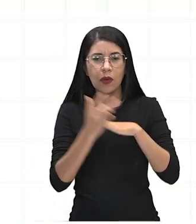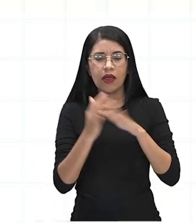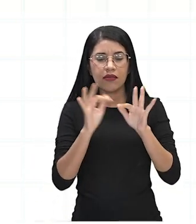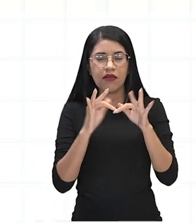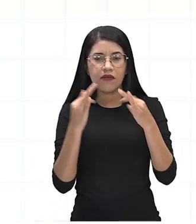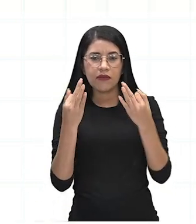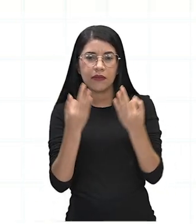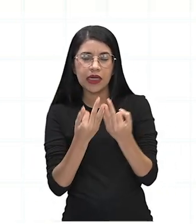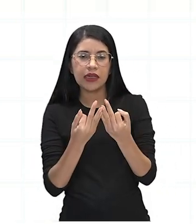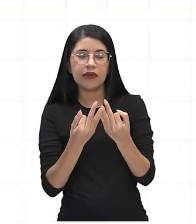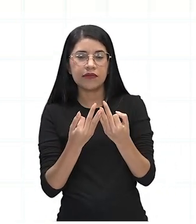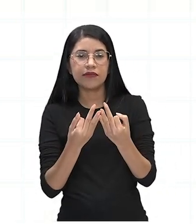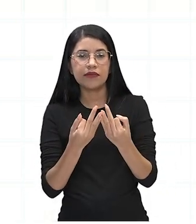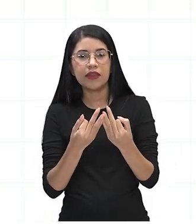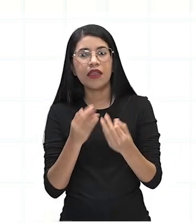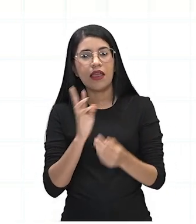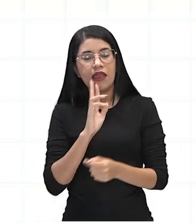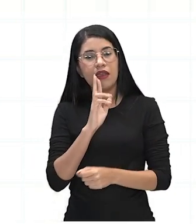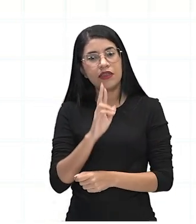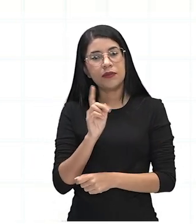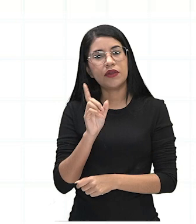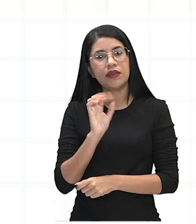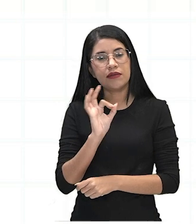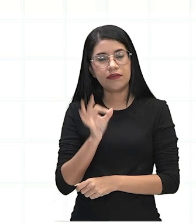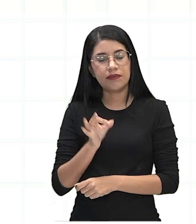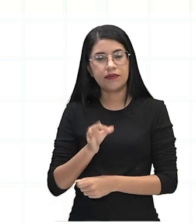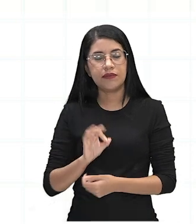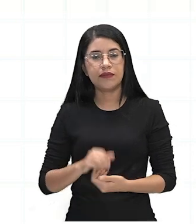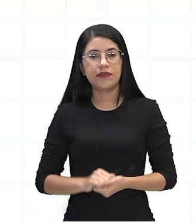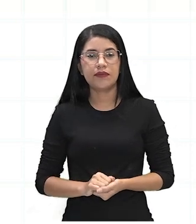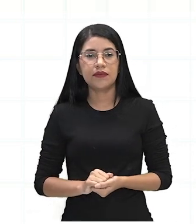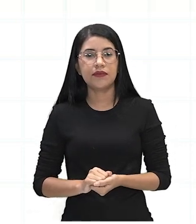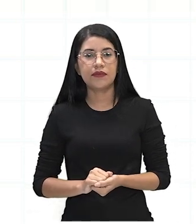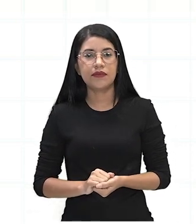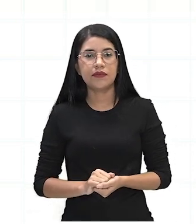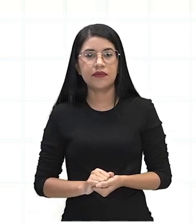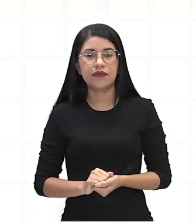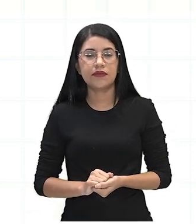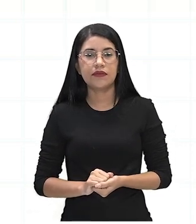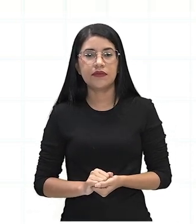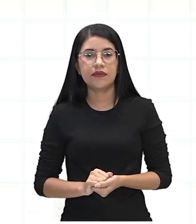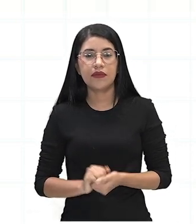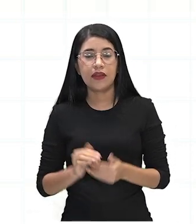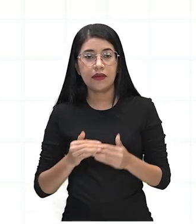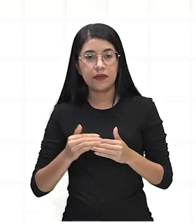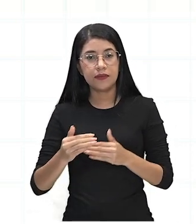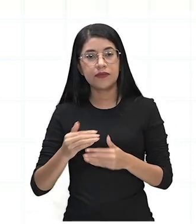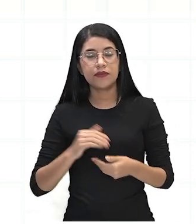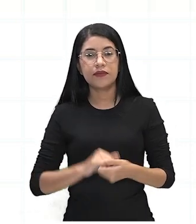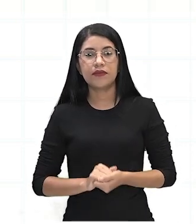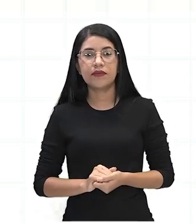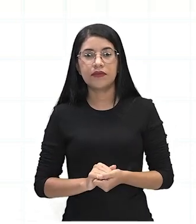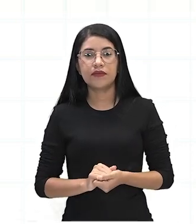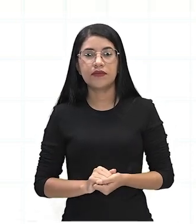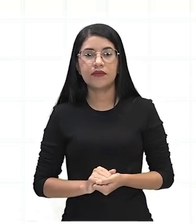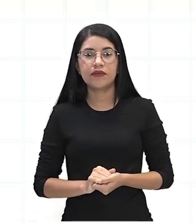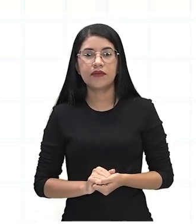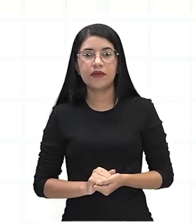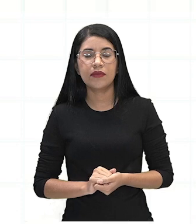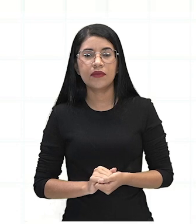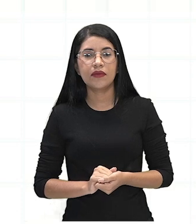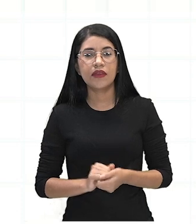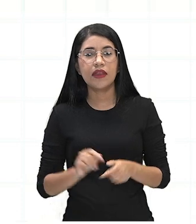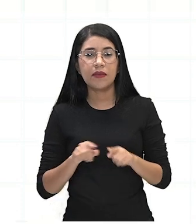famílias. Essa seria a resposta, ok? Continuando aqui sobre leitura